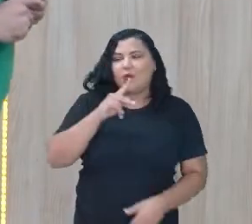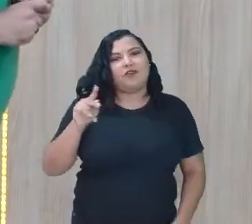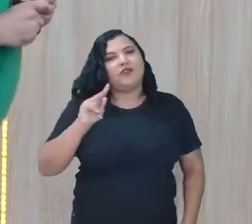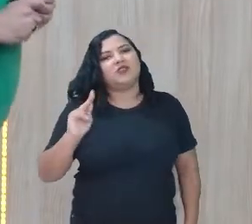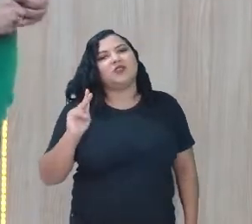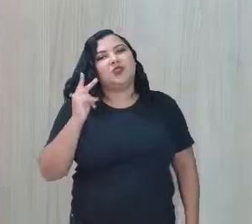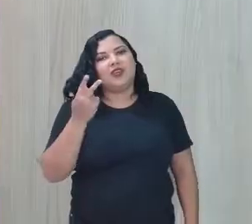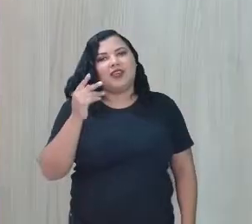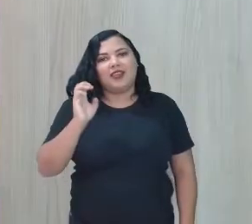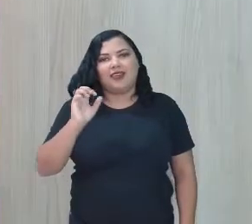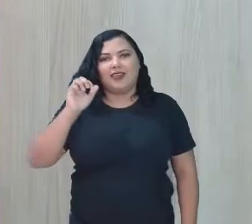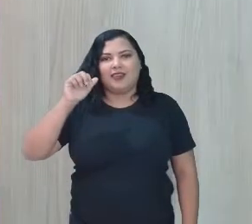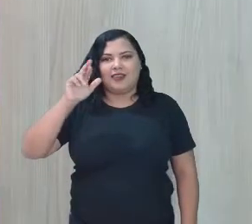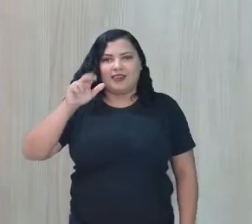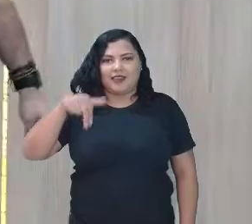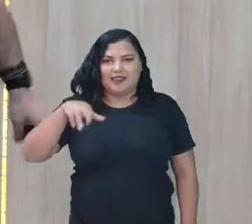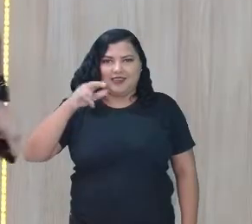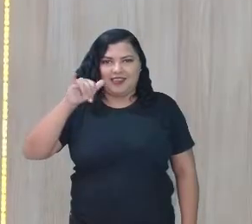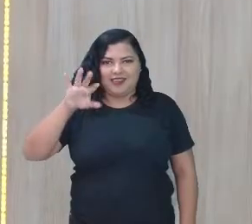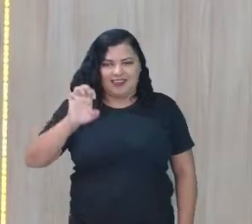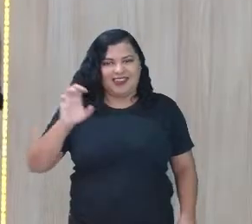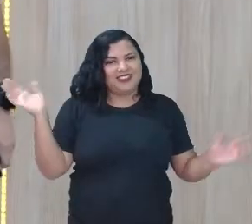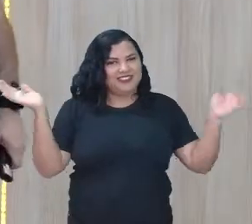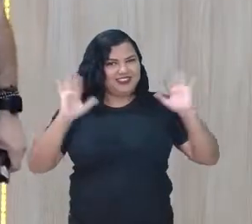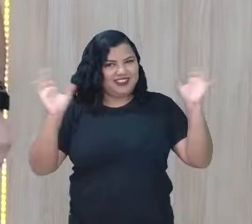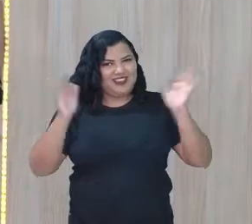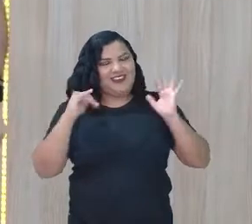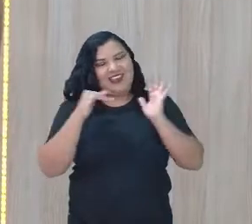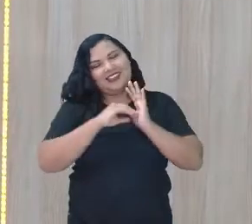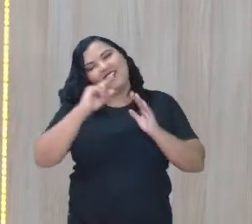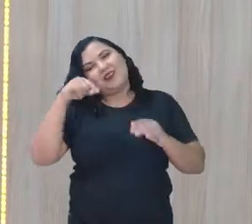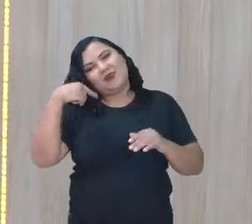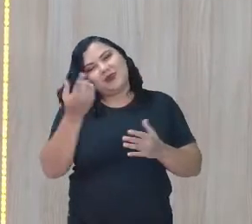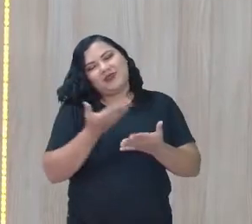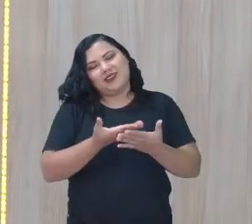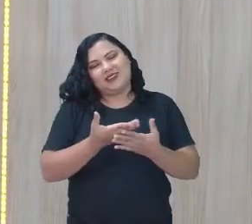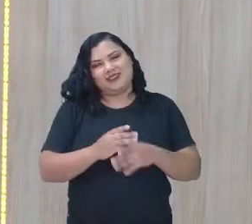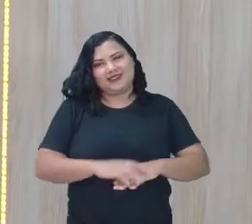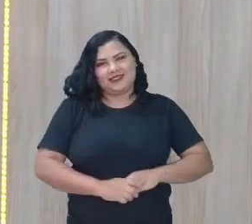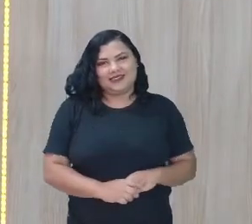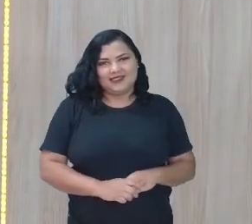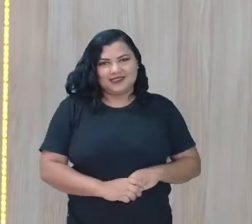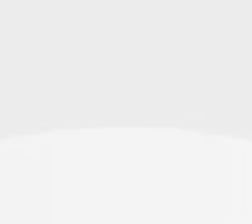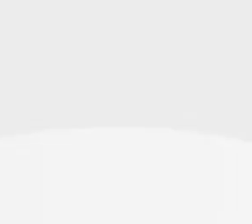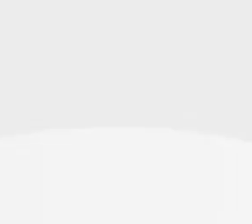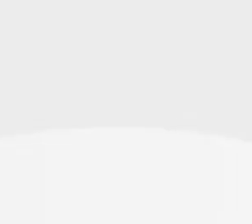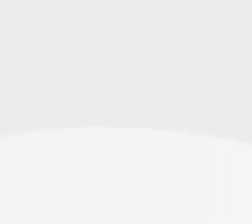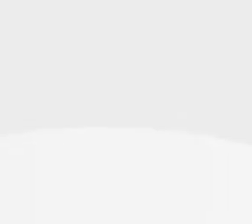professor Henrique. Valeu, e tchau, tchau, até a nossa próxima aula.